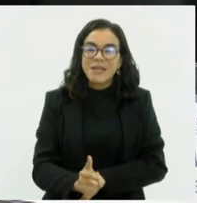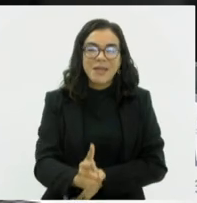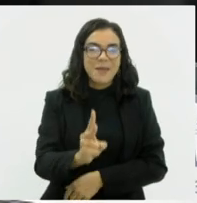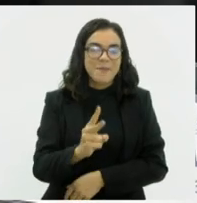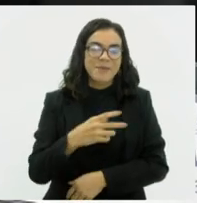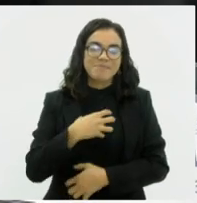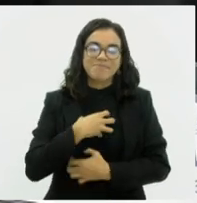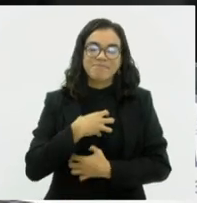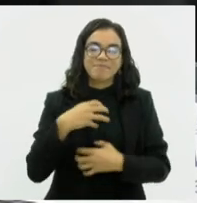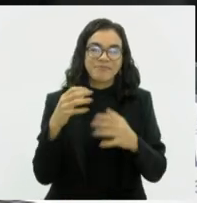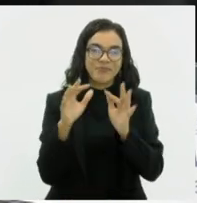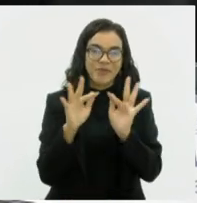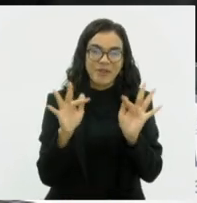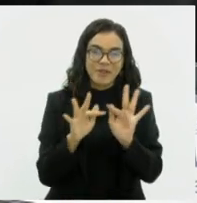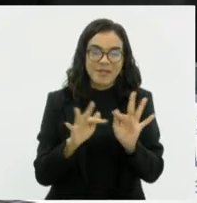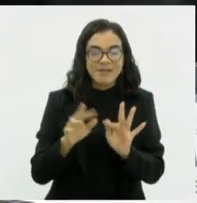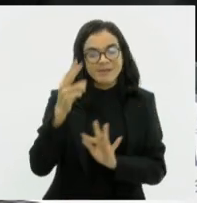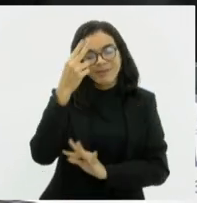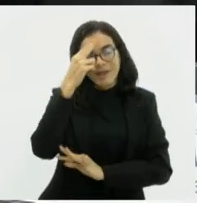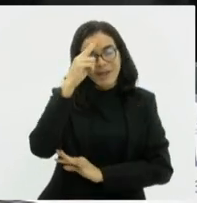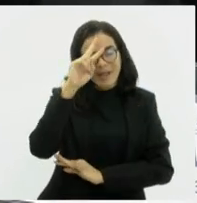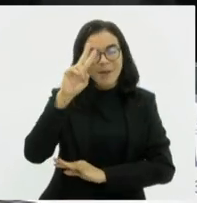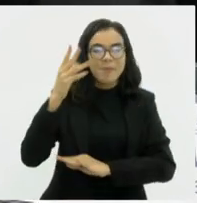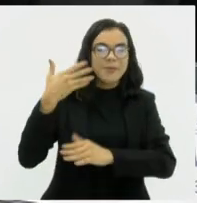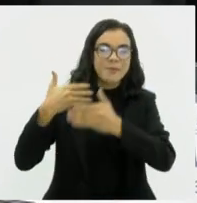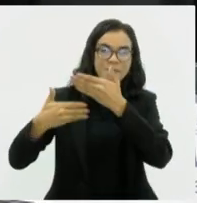Tenho excelentes recordações daqui,